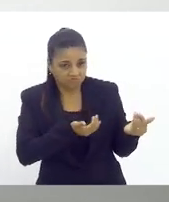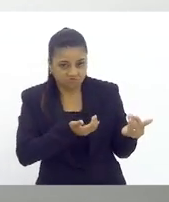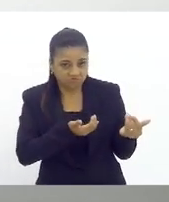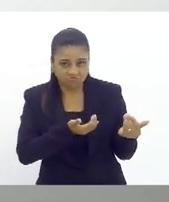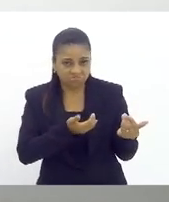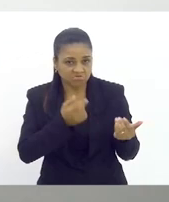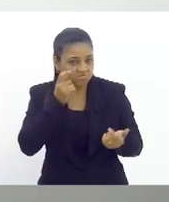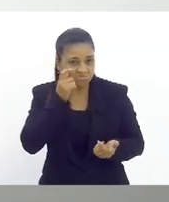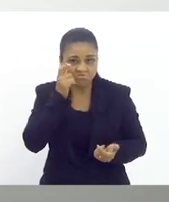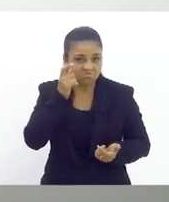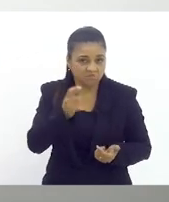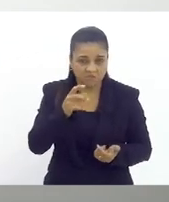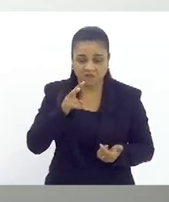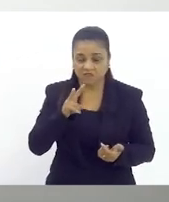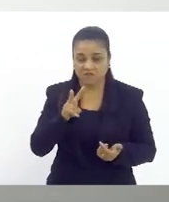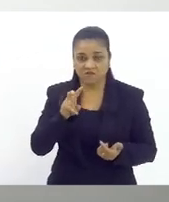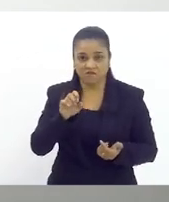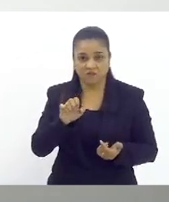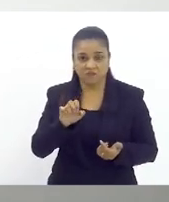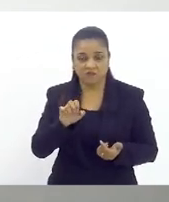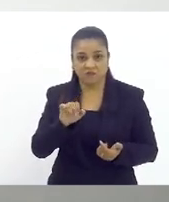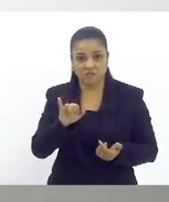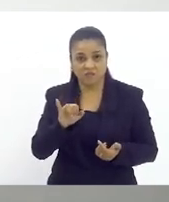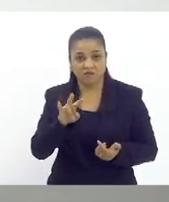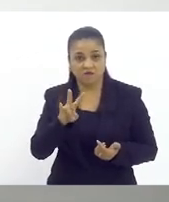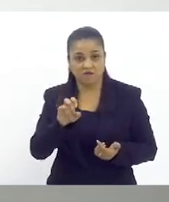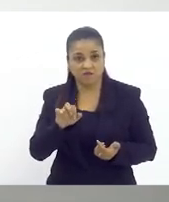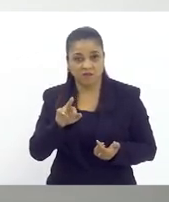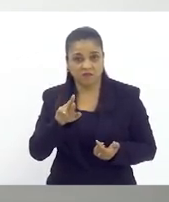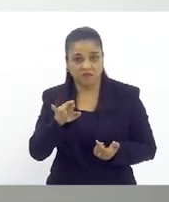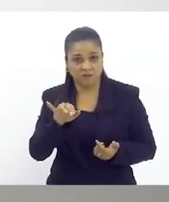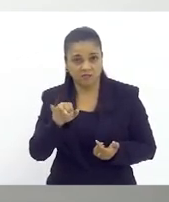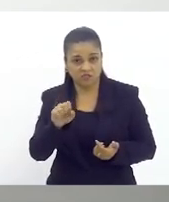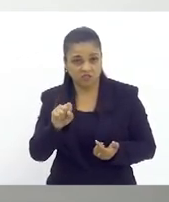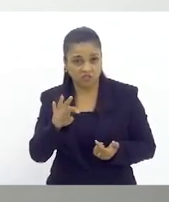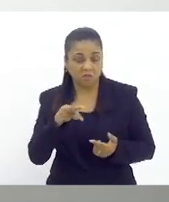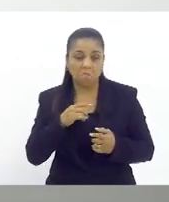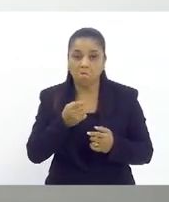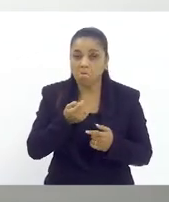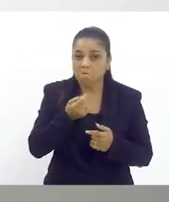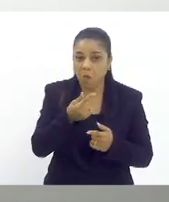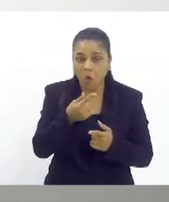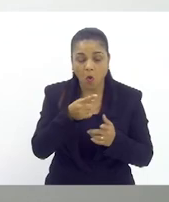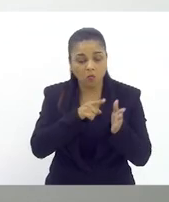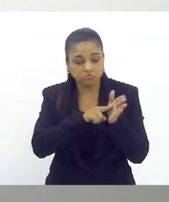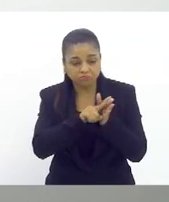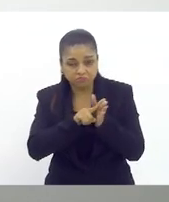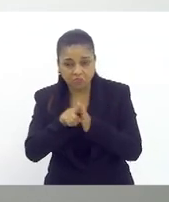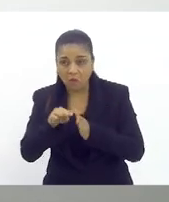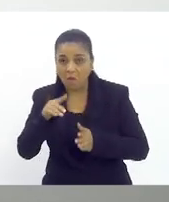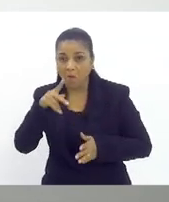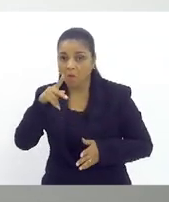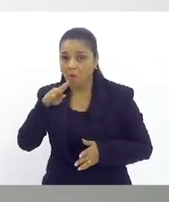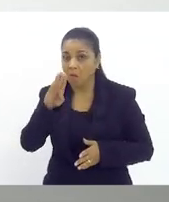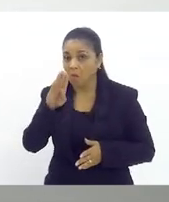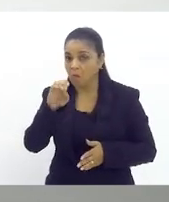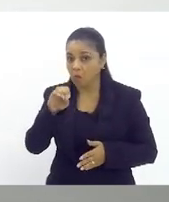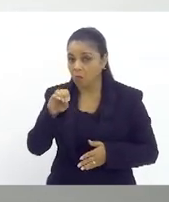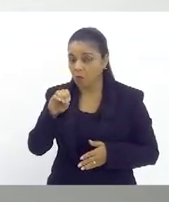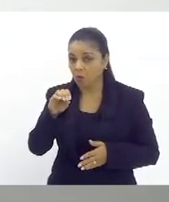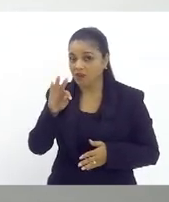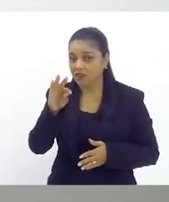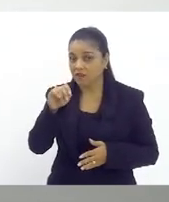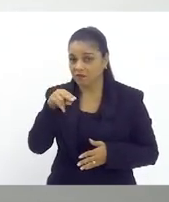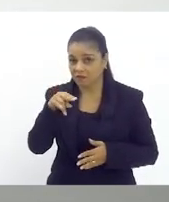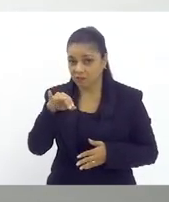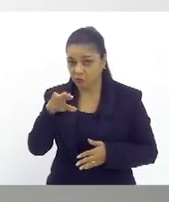viver isto né Há muito poucos identificadores botânicos é a gente não sabe o